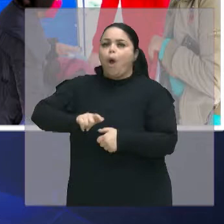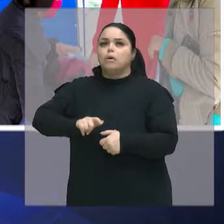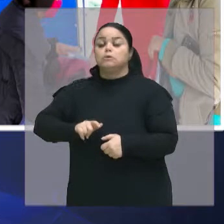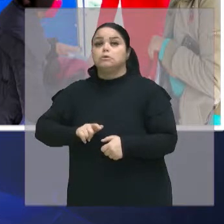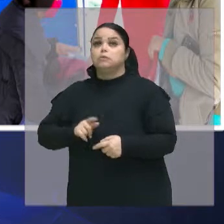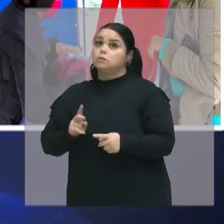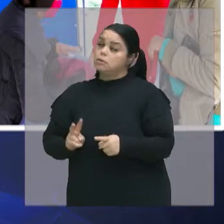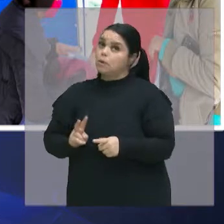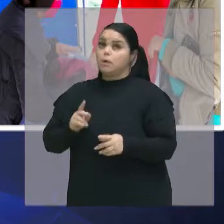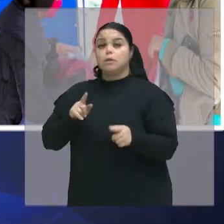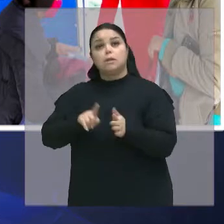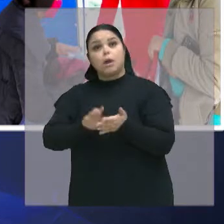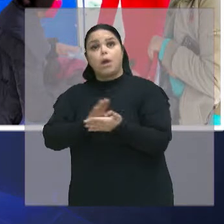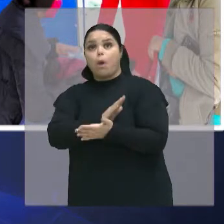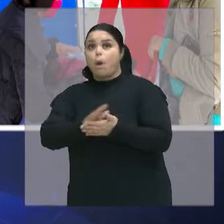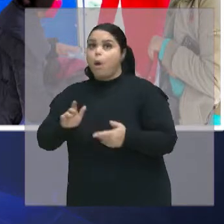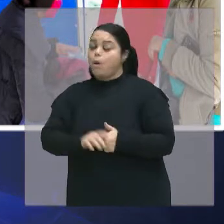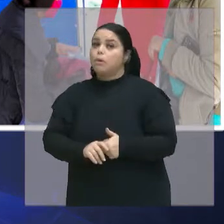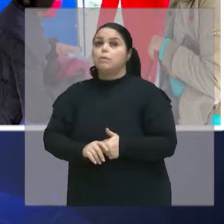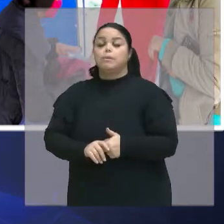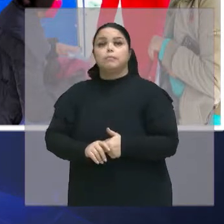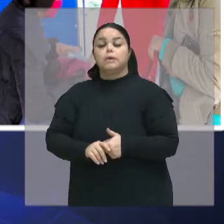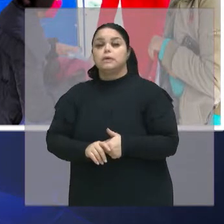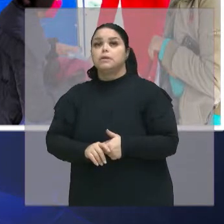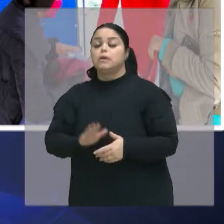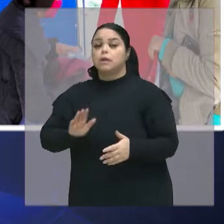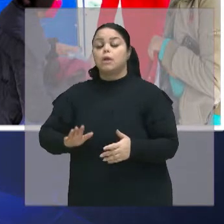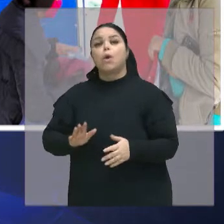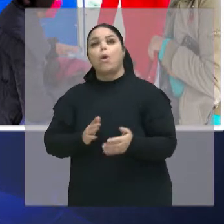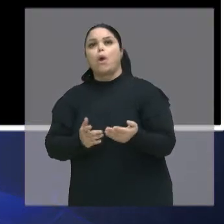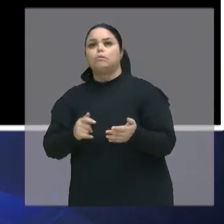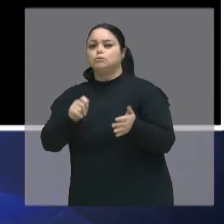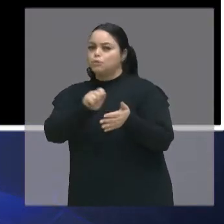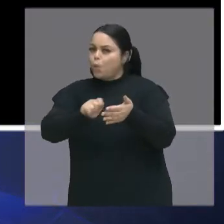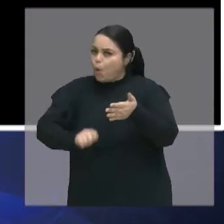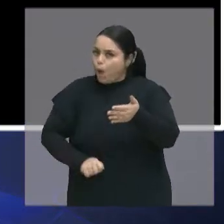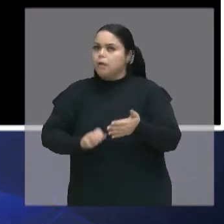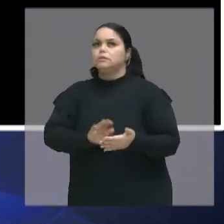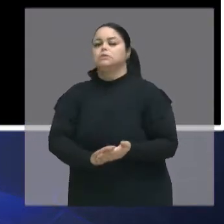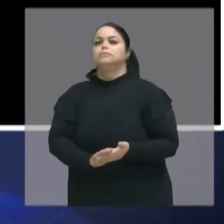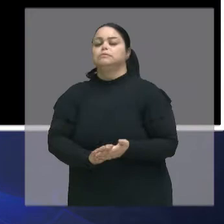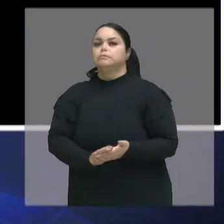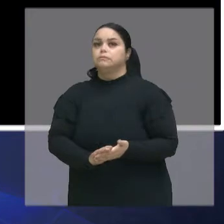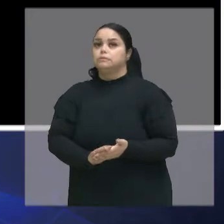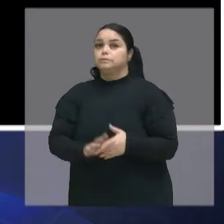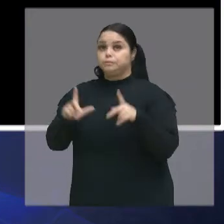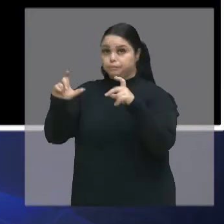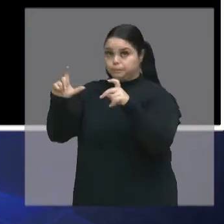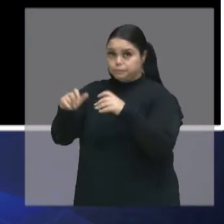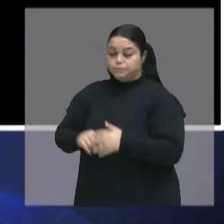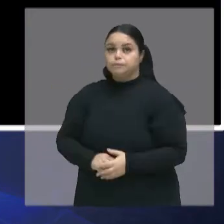restrições de raça, mas isso é feito na triagem. Outro, por favor.